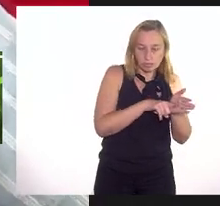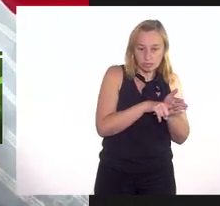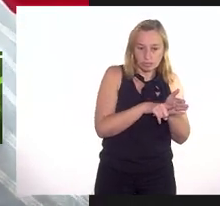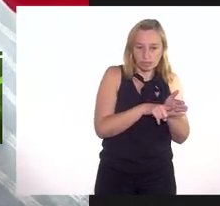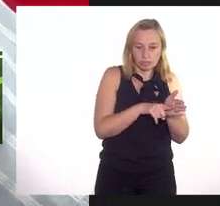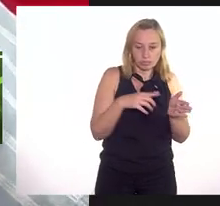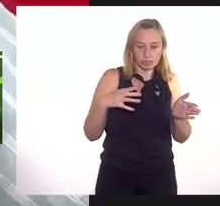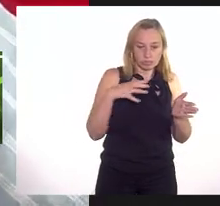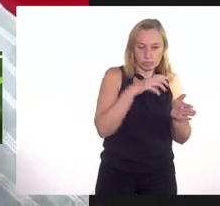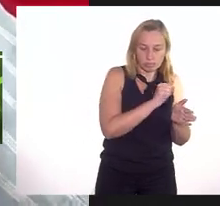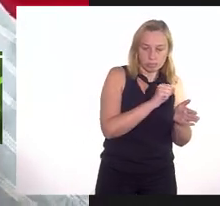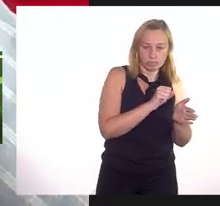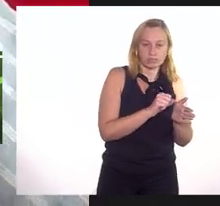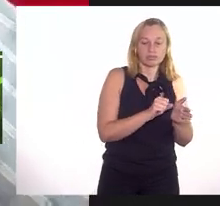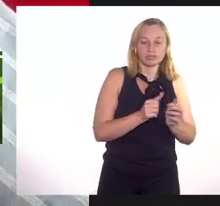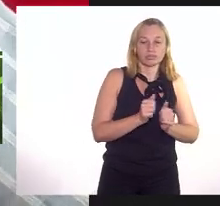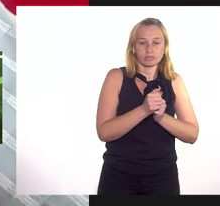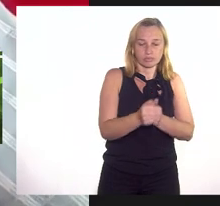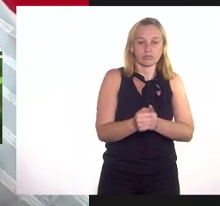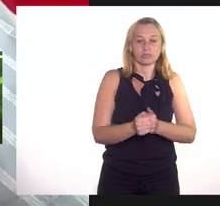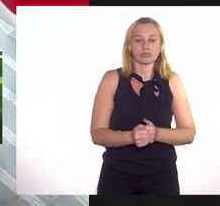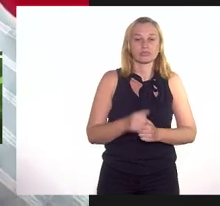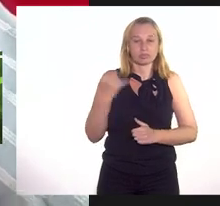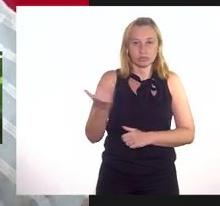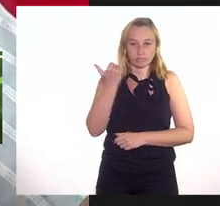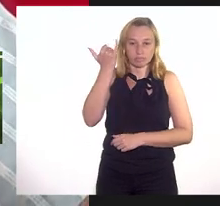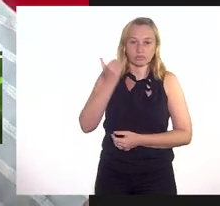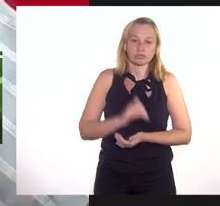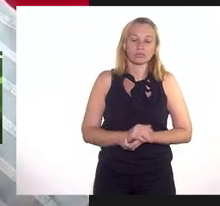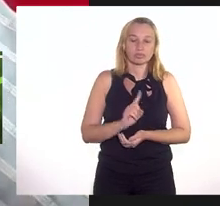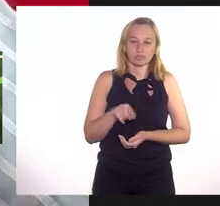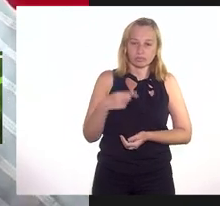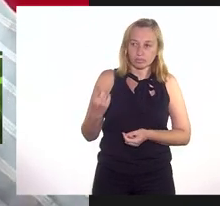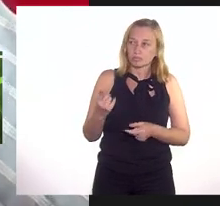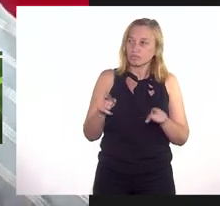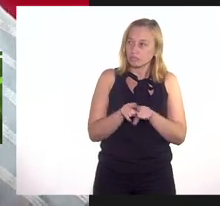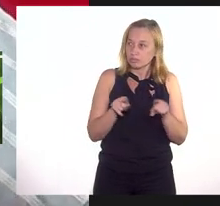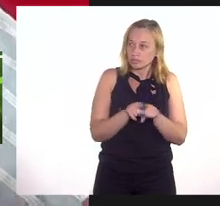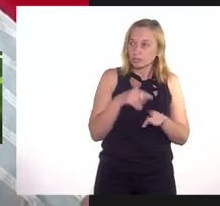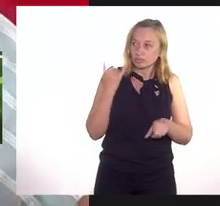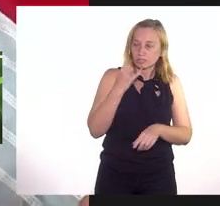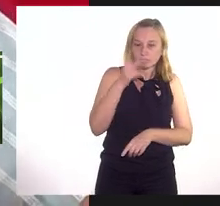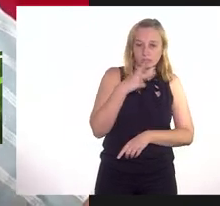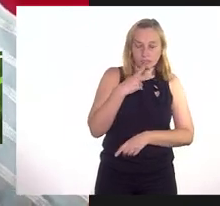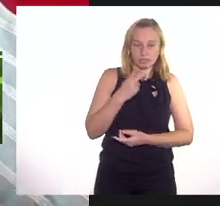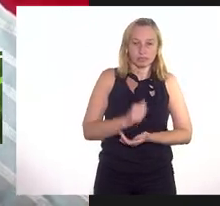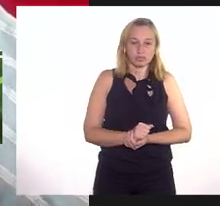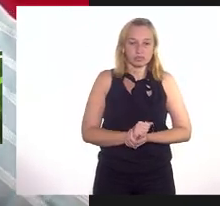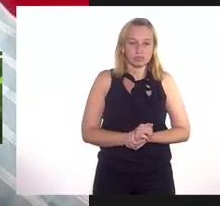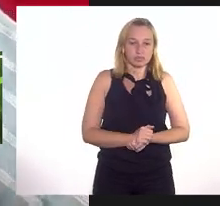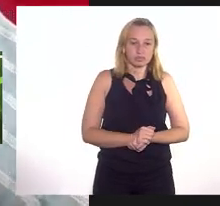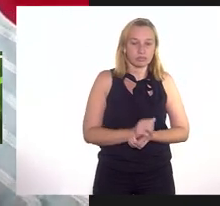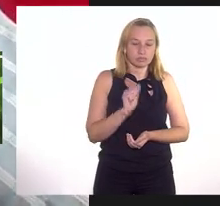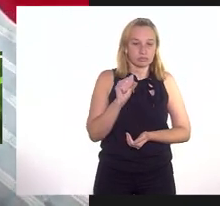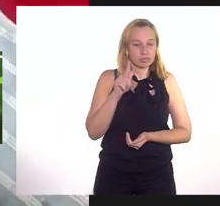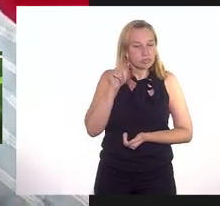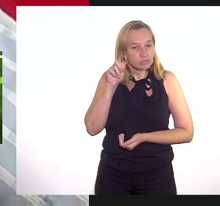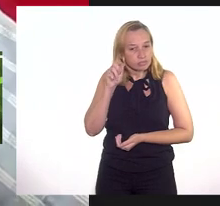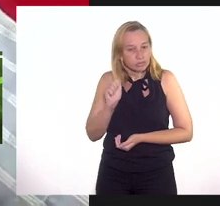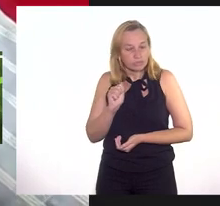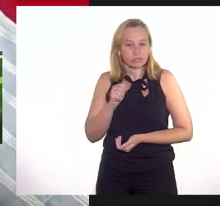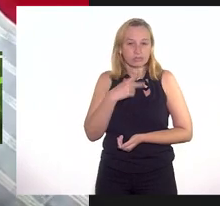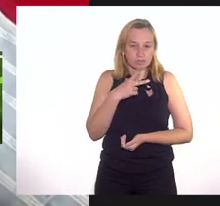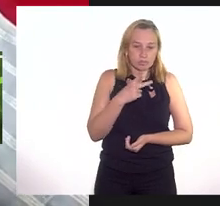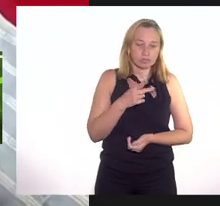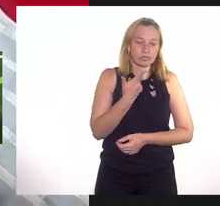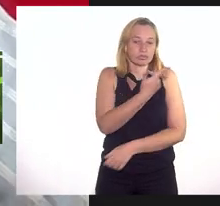acabar fazendo esses encaminhamentos. Então, muito importante. Outra coisa muito importante de falar, a Ângela já falou, que é a questão